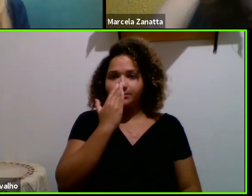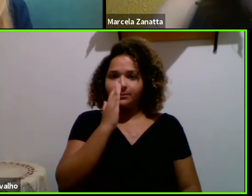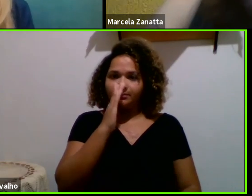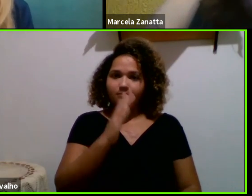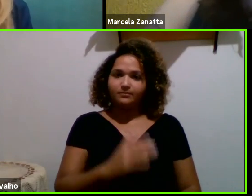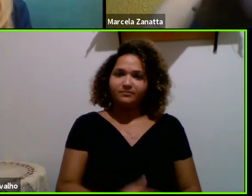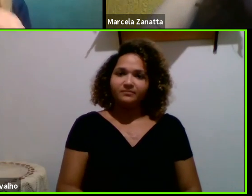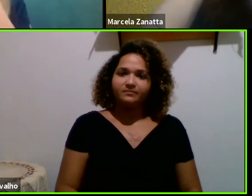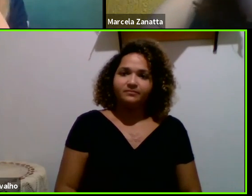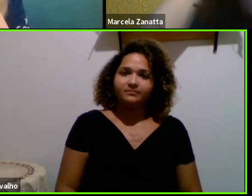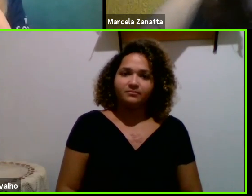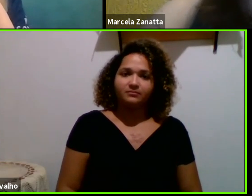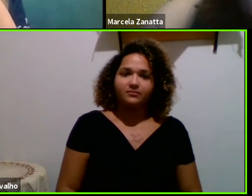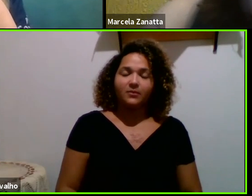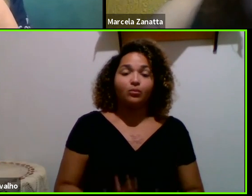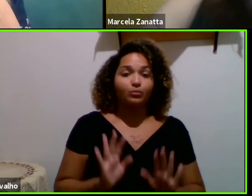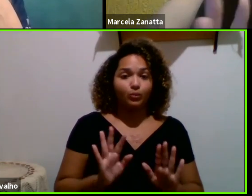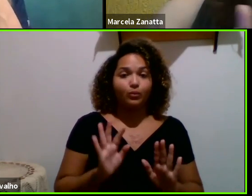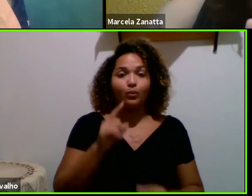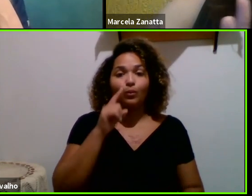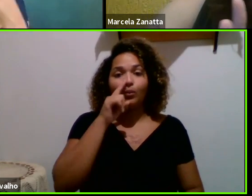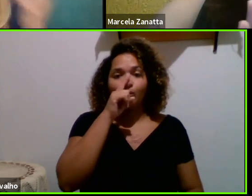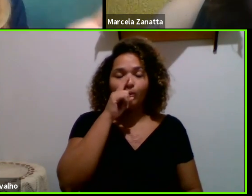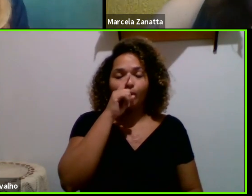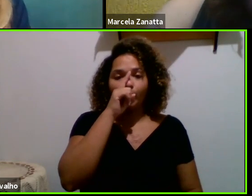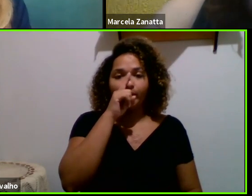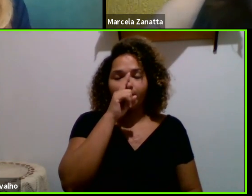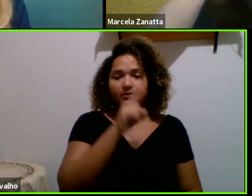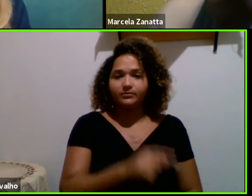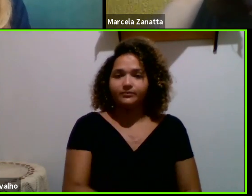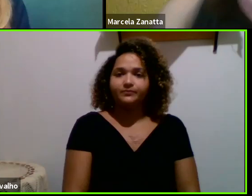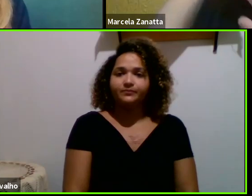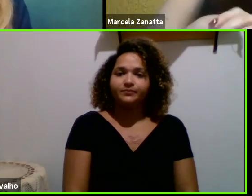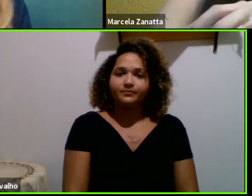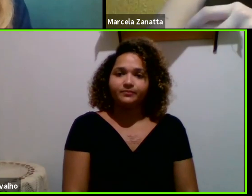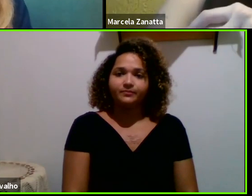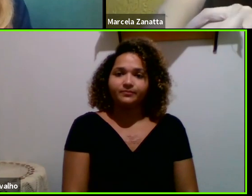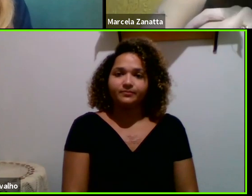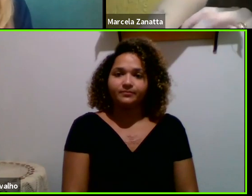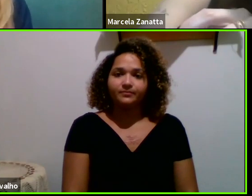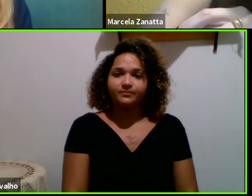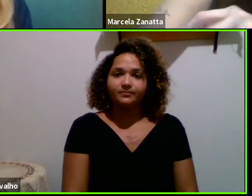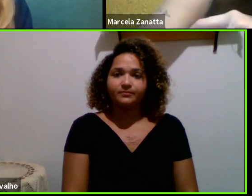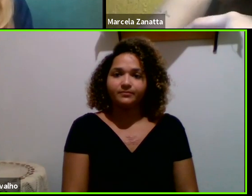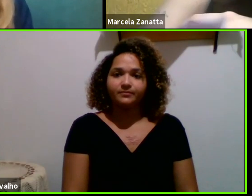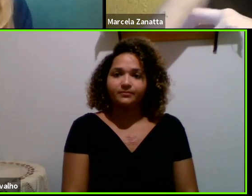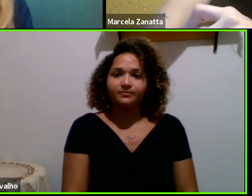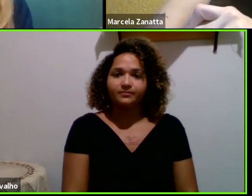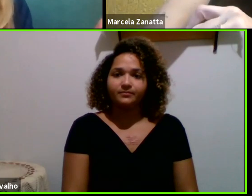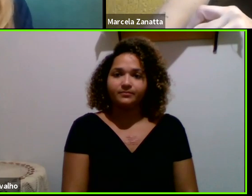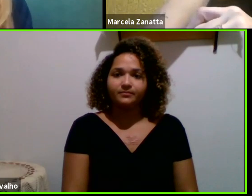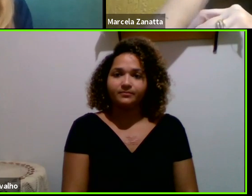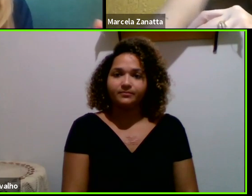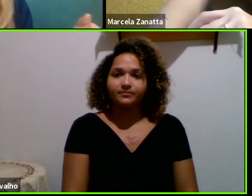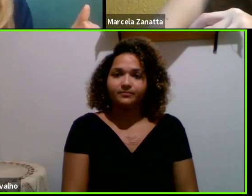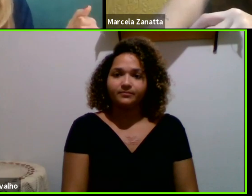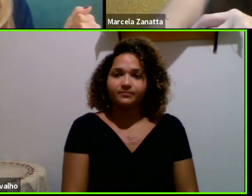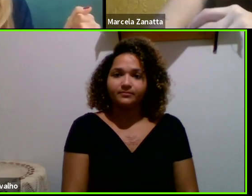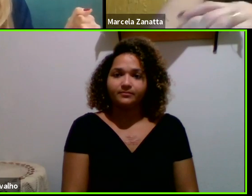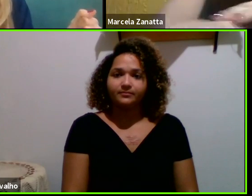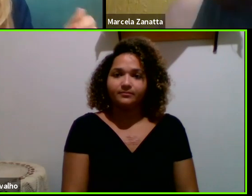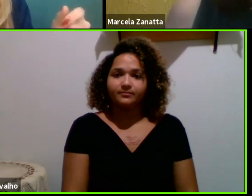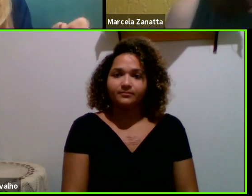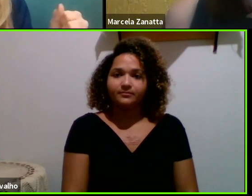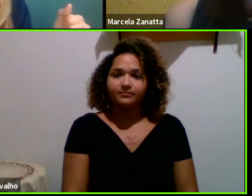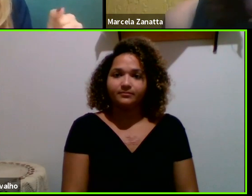gente tem que tomar cuidado com isso. Exatamente. É a nossa percepção, assim. Não, sabe igual água de bebê, para dar banho no bebê? Sim. É